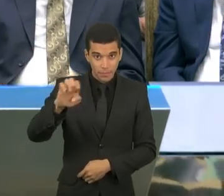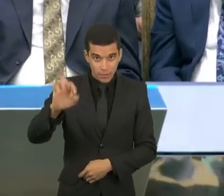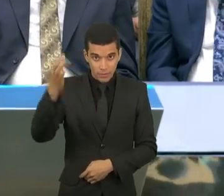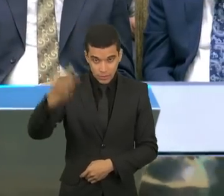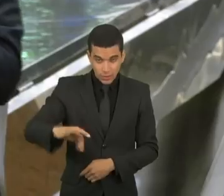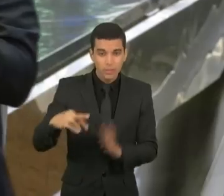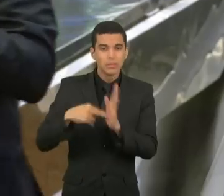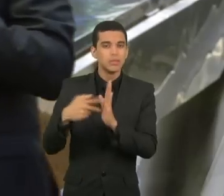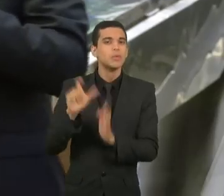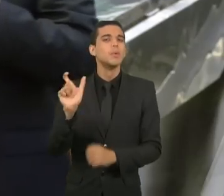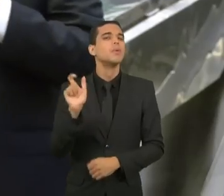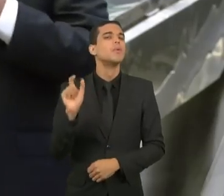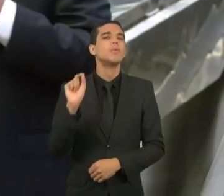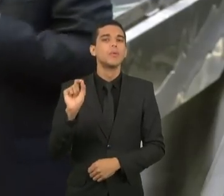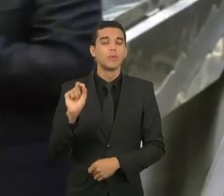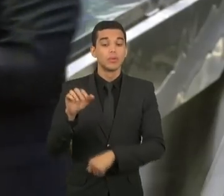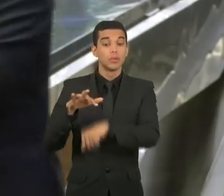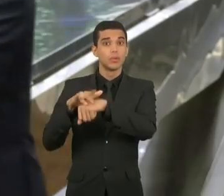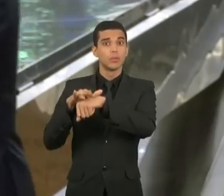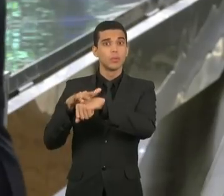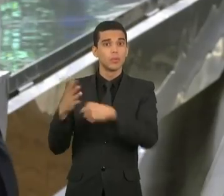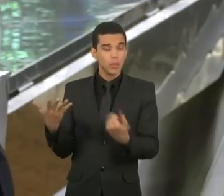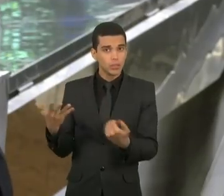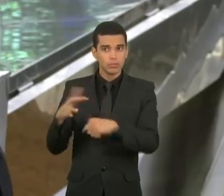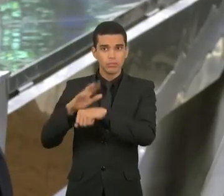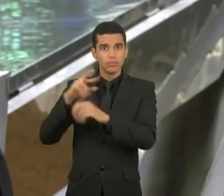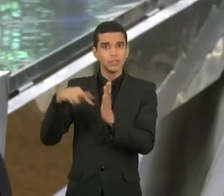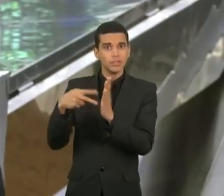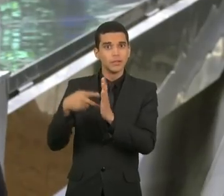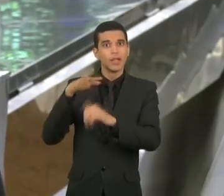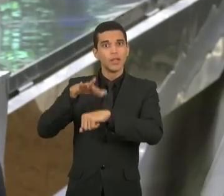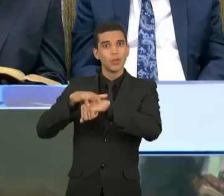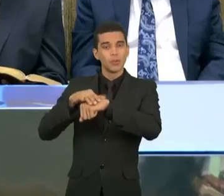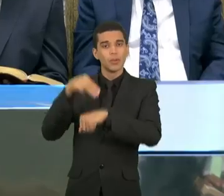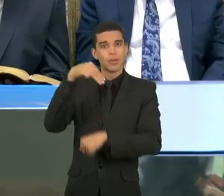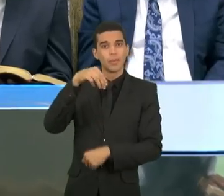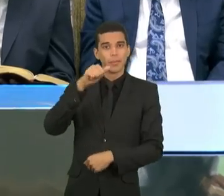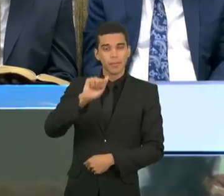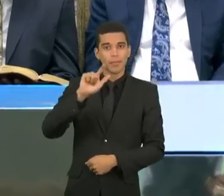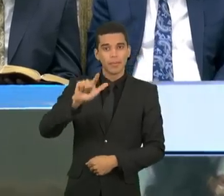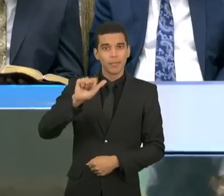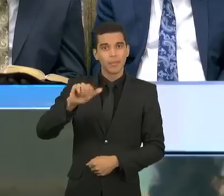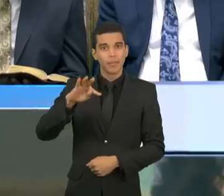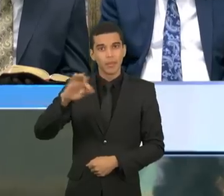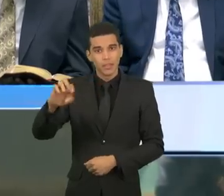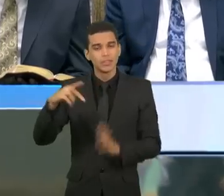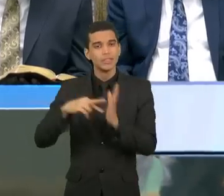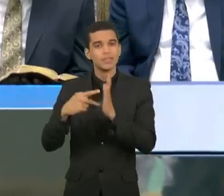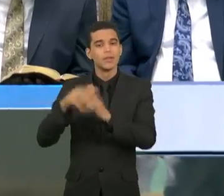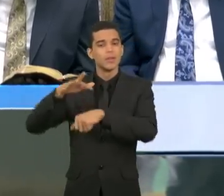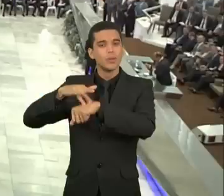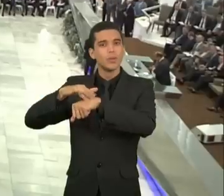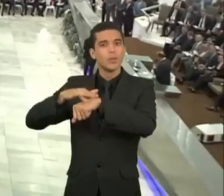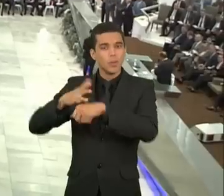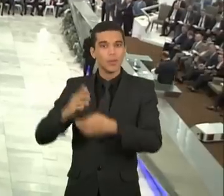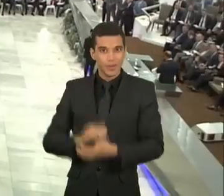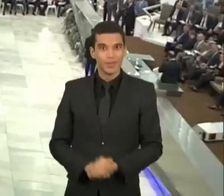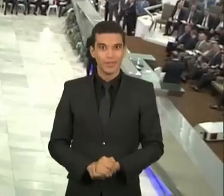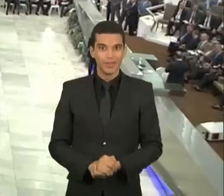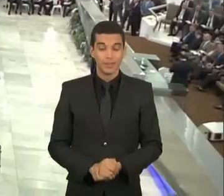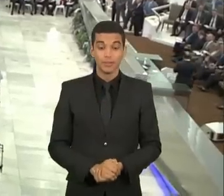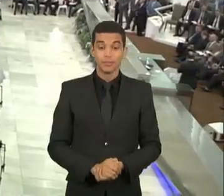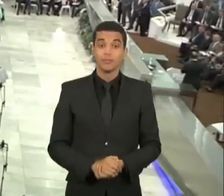que quer dizer Malaate? Doença. Diga comigo, doença. Doença, diga de novo, doença. Sabe